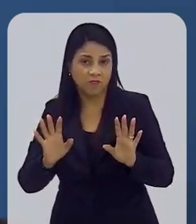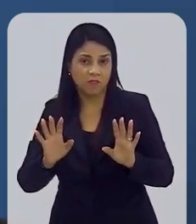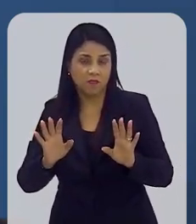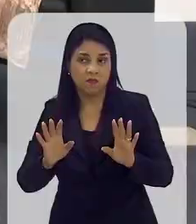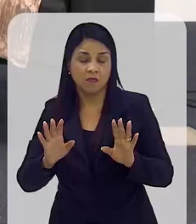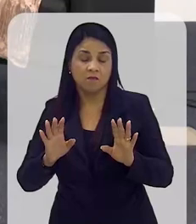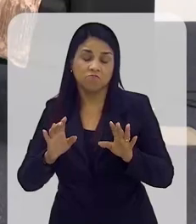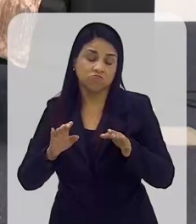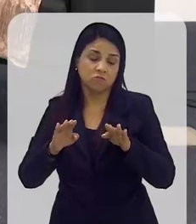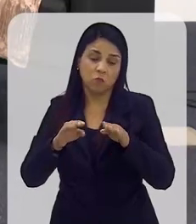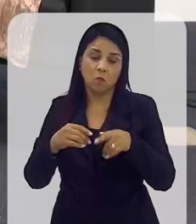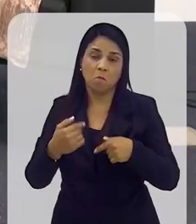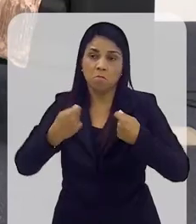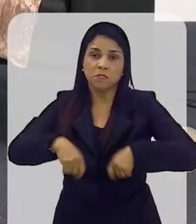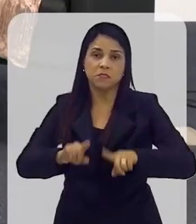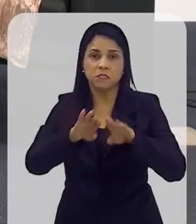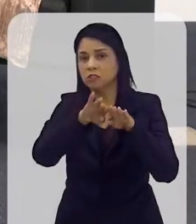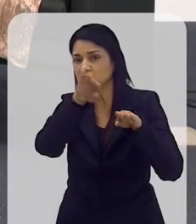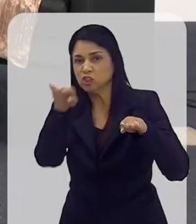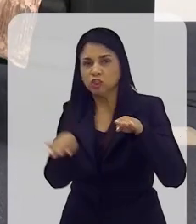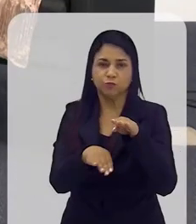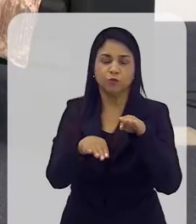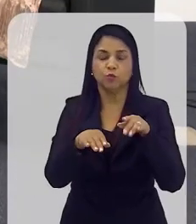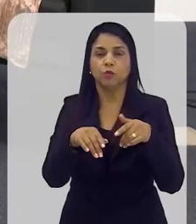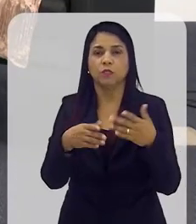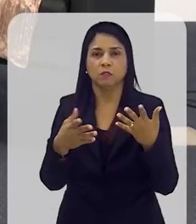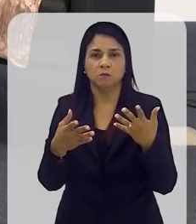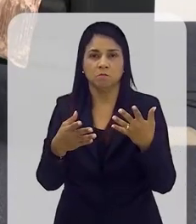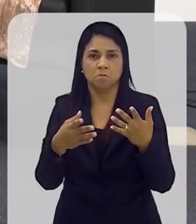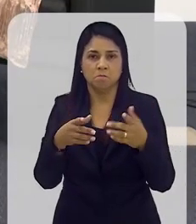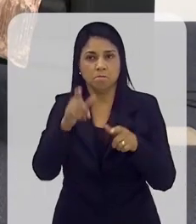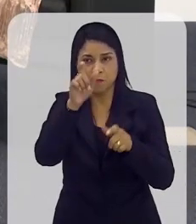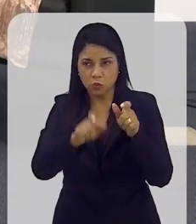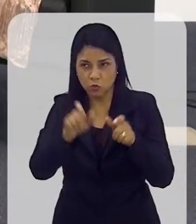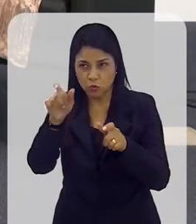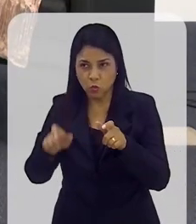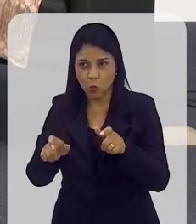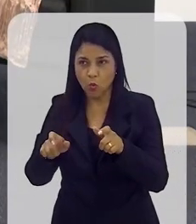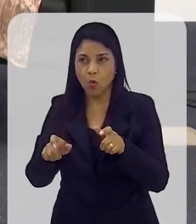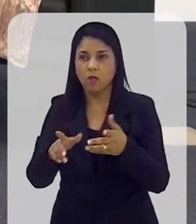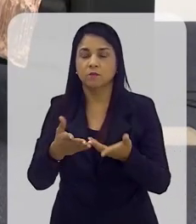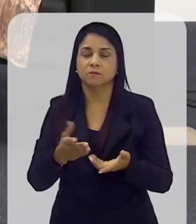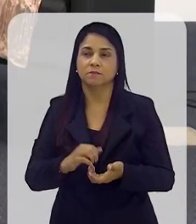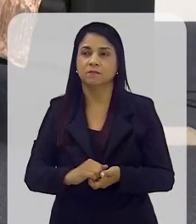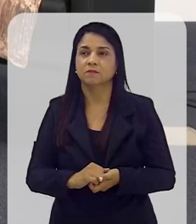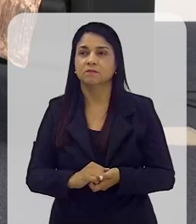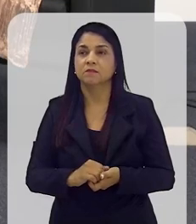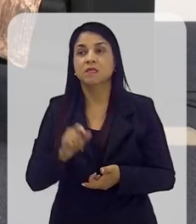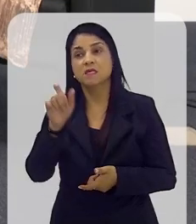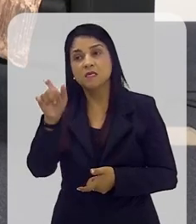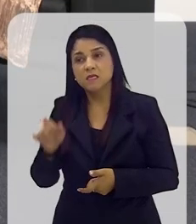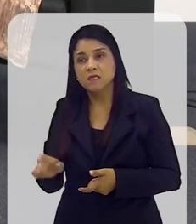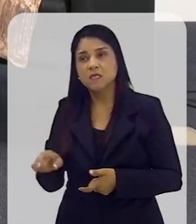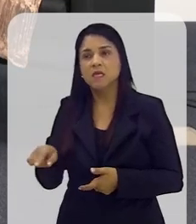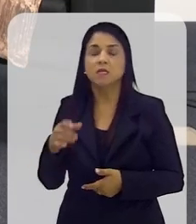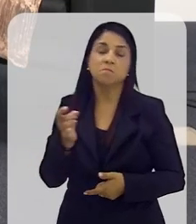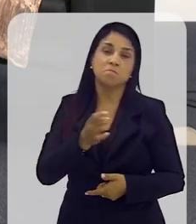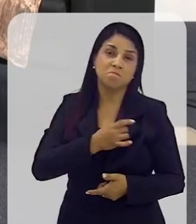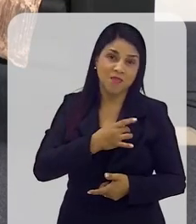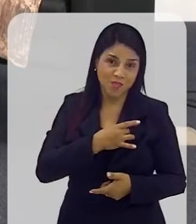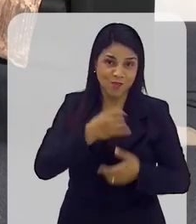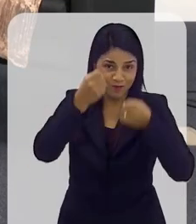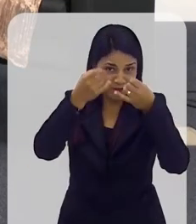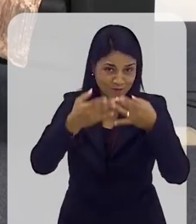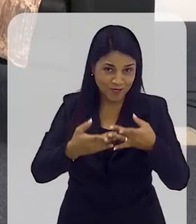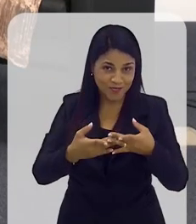né? E o que eu também falo muito para ele, quem não vive para servir não serve para viver. E ele estava falando muito do medo